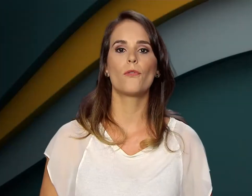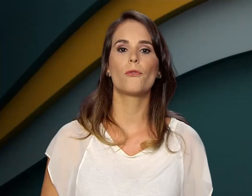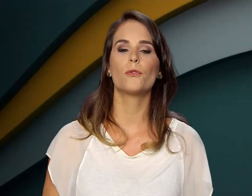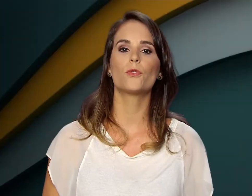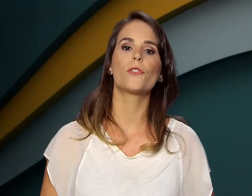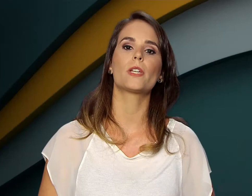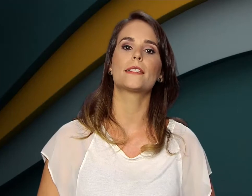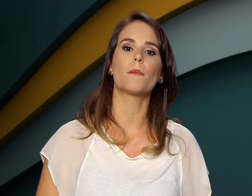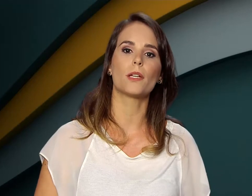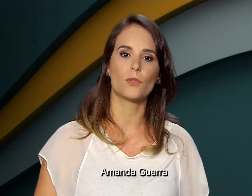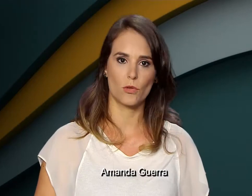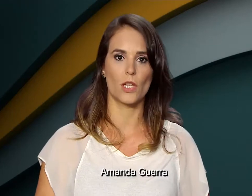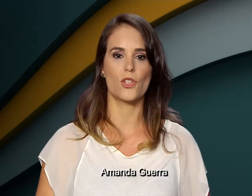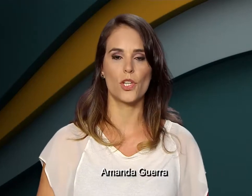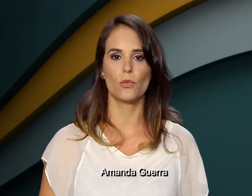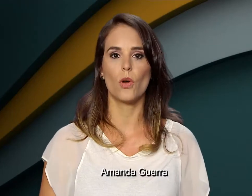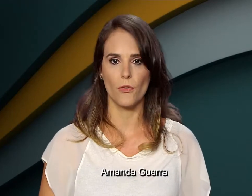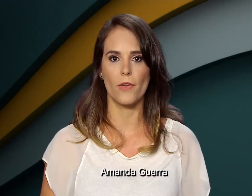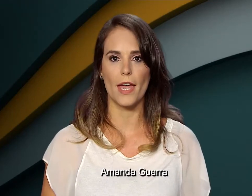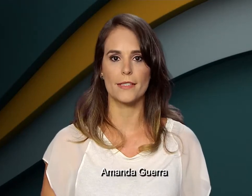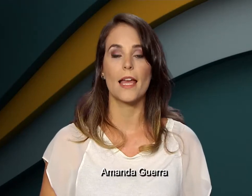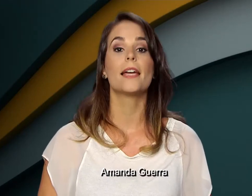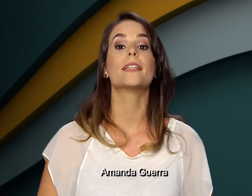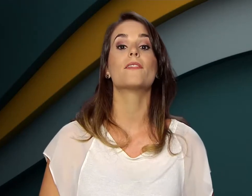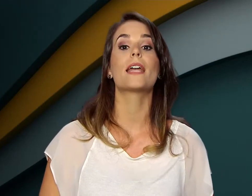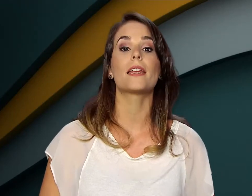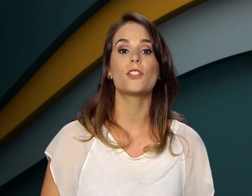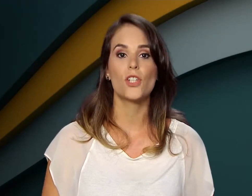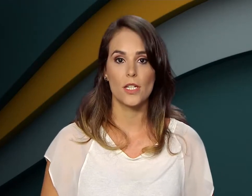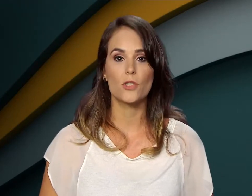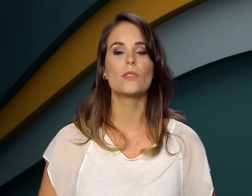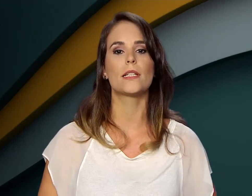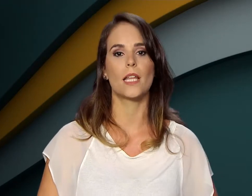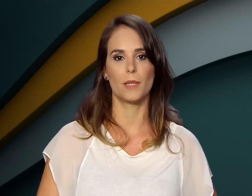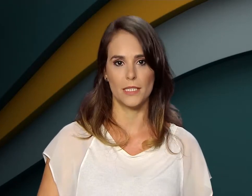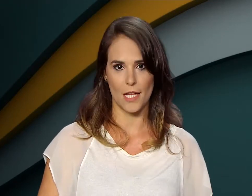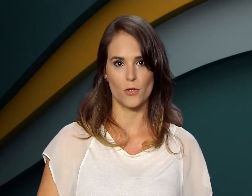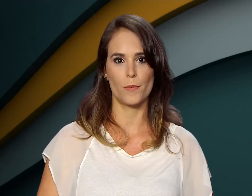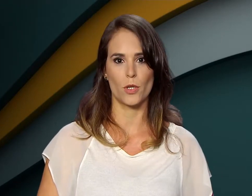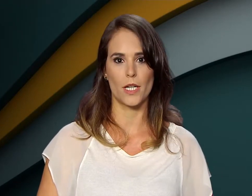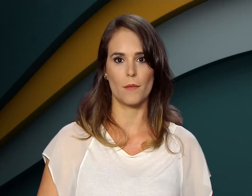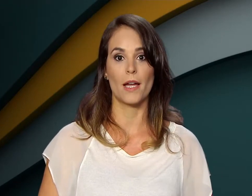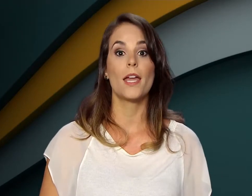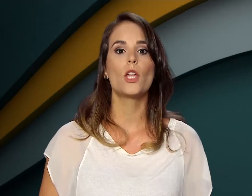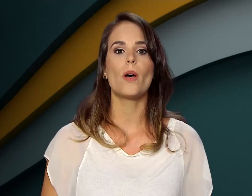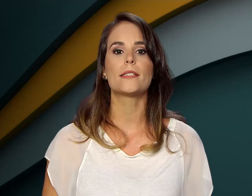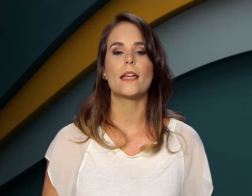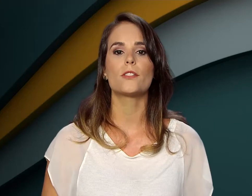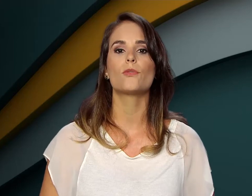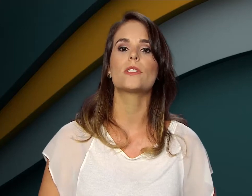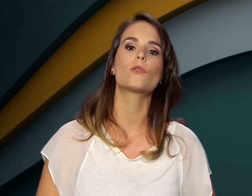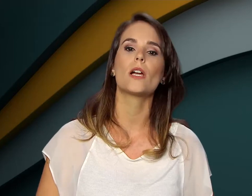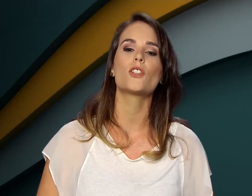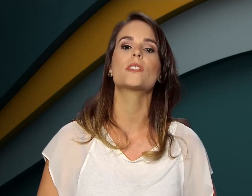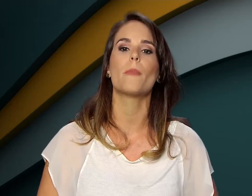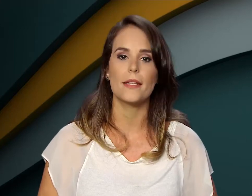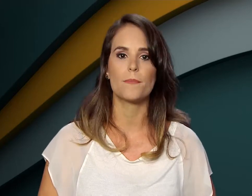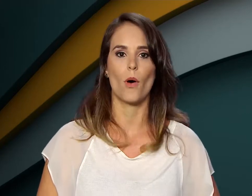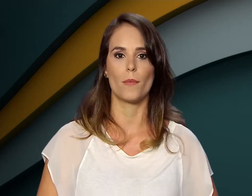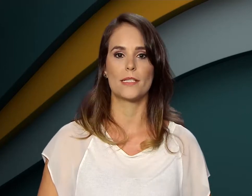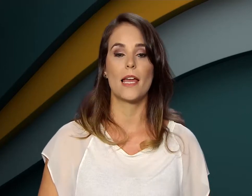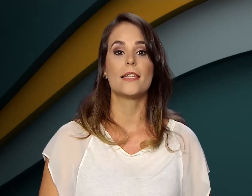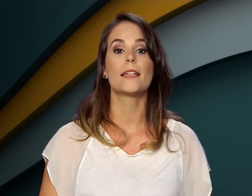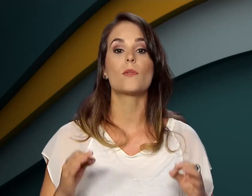O novo Fundo de Financiamento Estudantil, o novo FIES, deve garantir a sustentabilidade do programa e o acesso dos estudantes